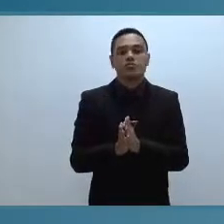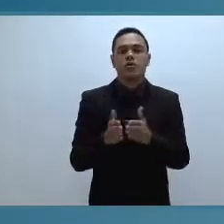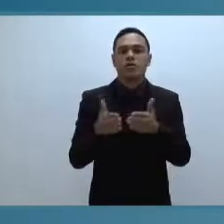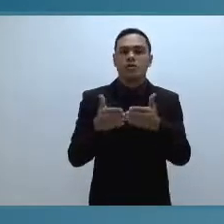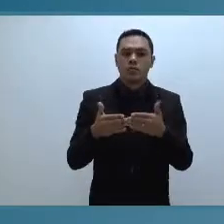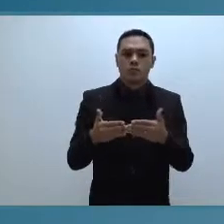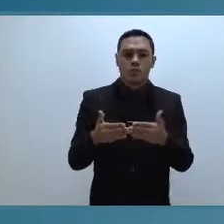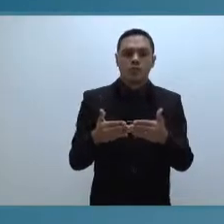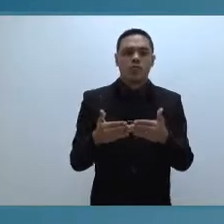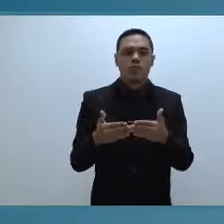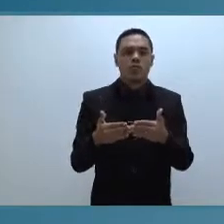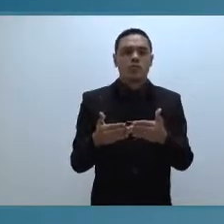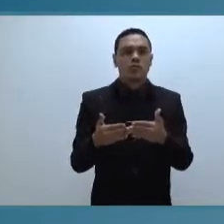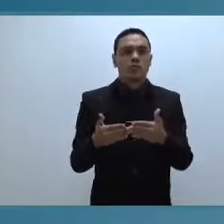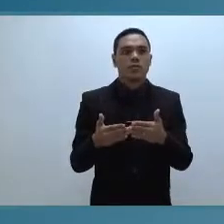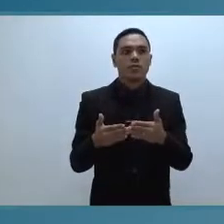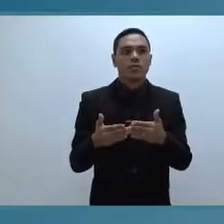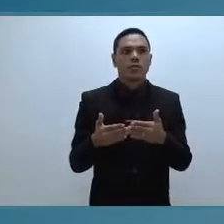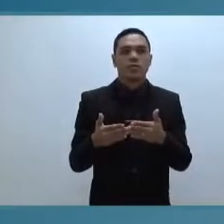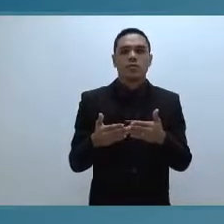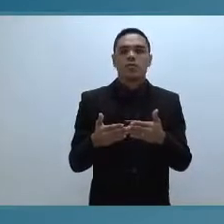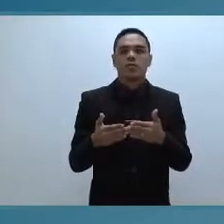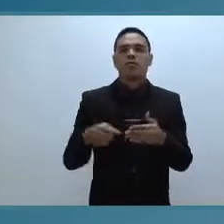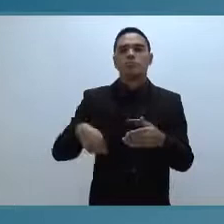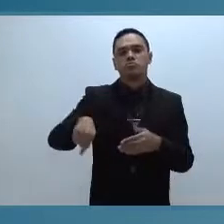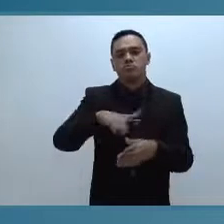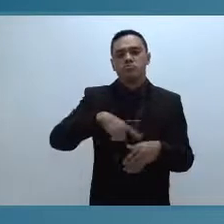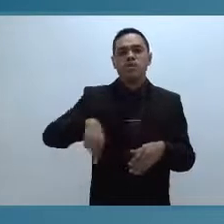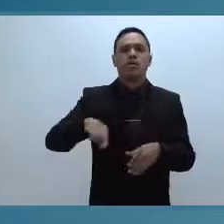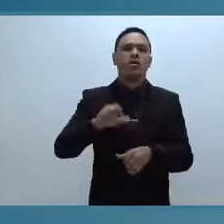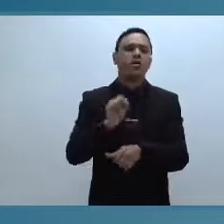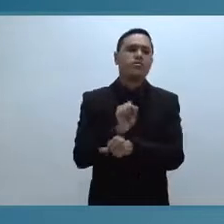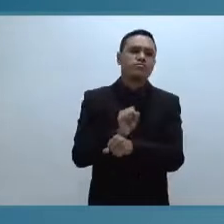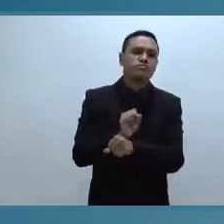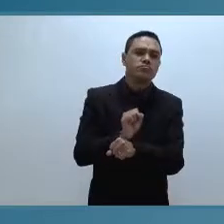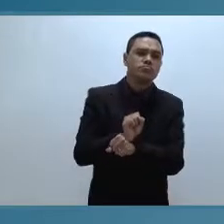que seria conveniente a gente aguardar